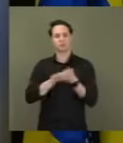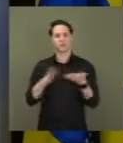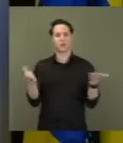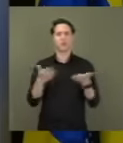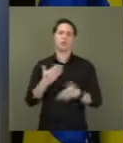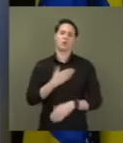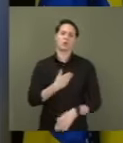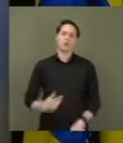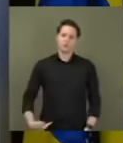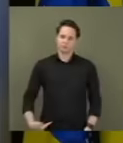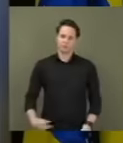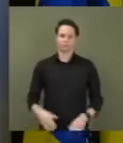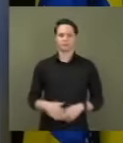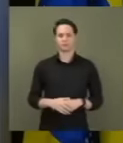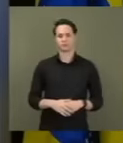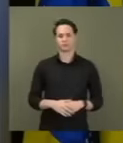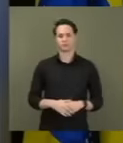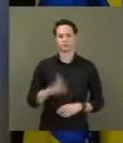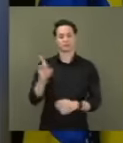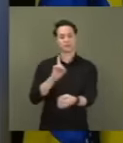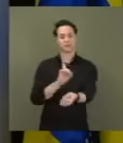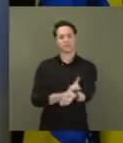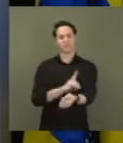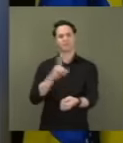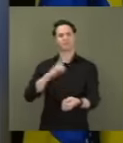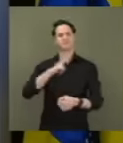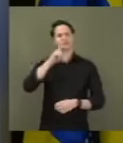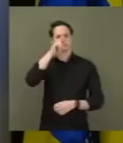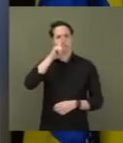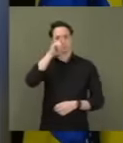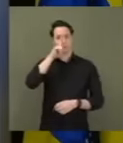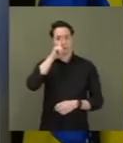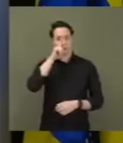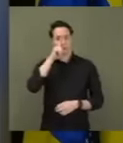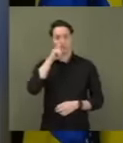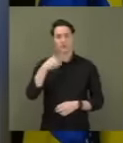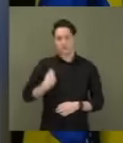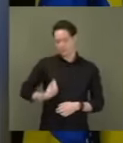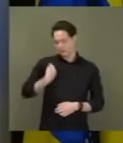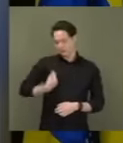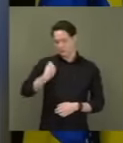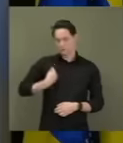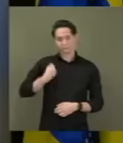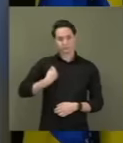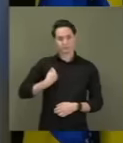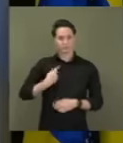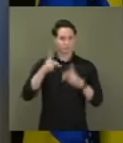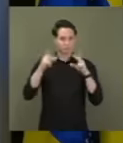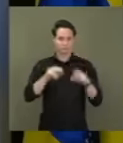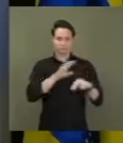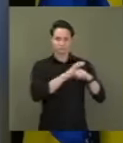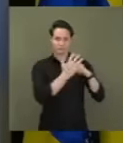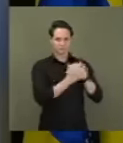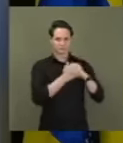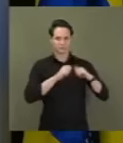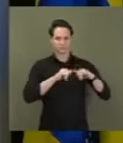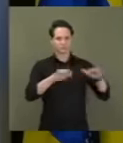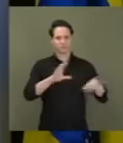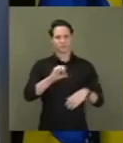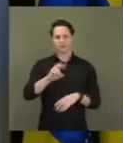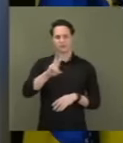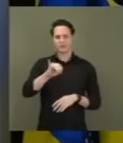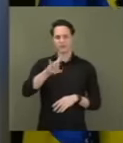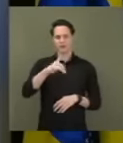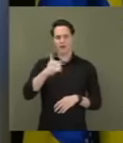governo. A dengue tem tanto risco de complicações como tem a Covid-19. A gente já sabe